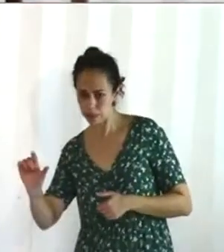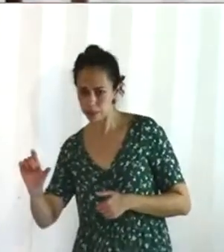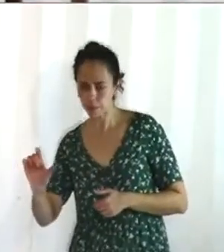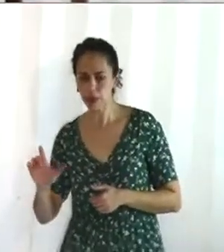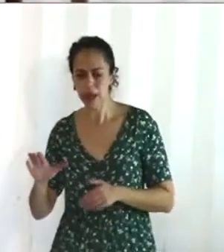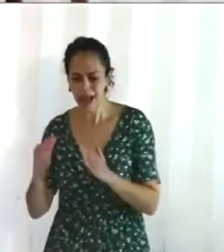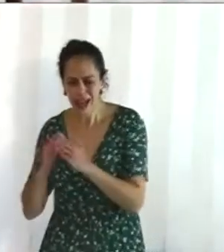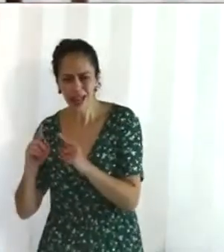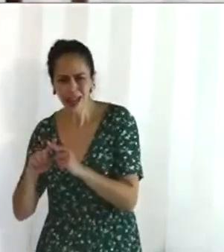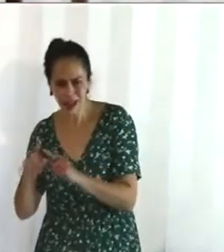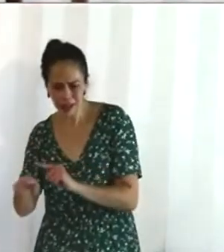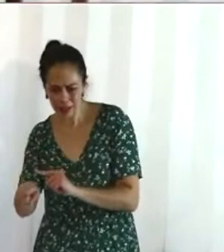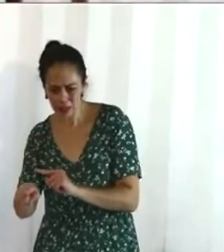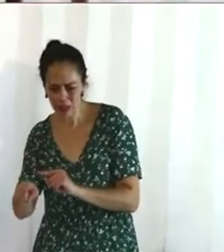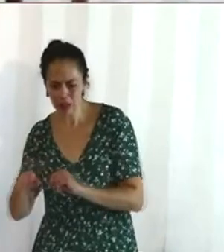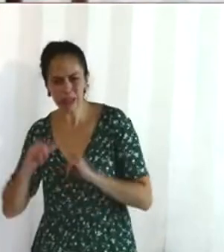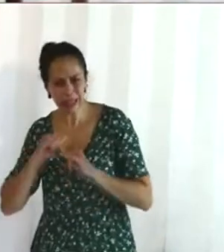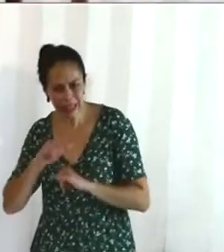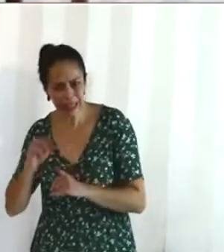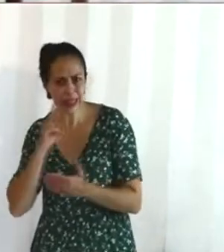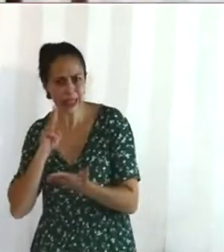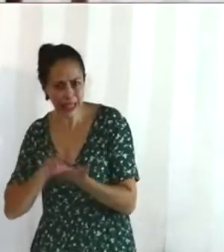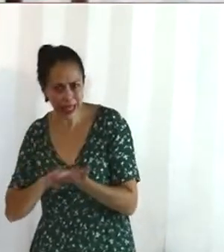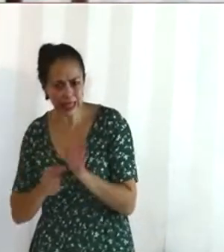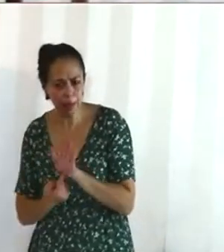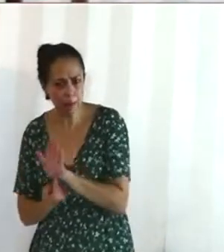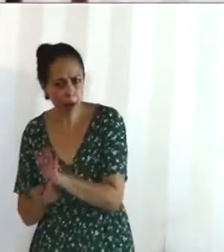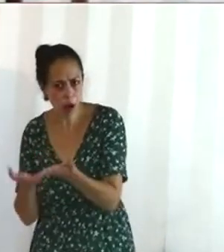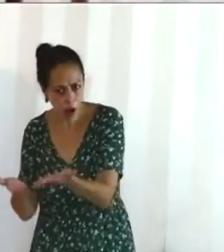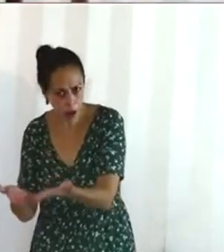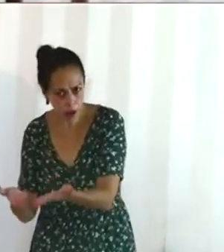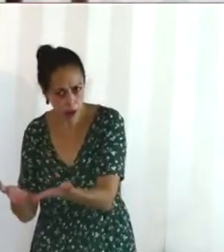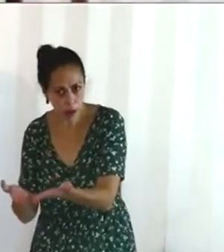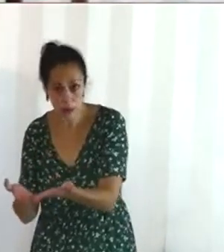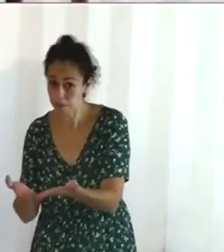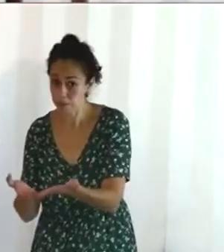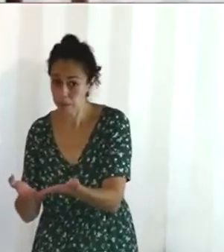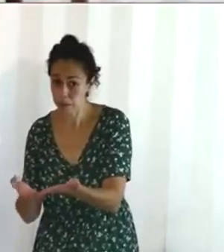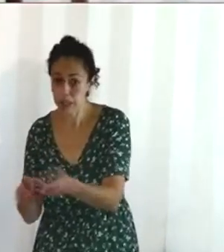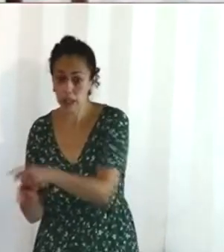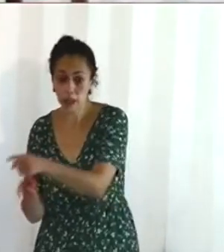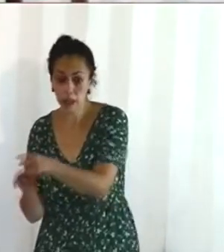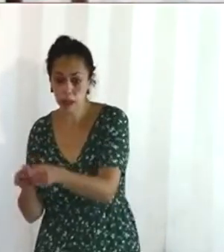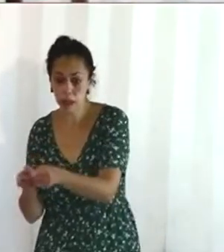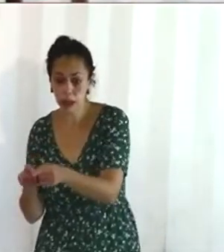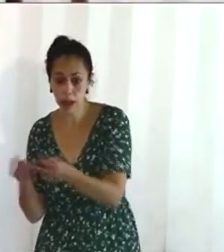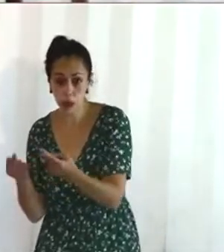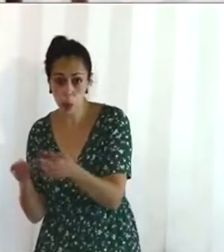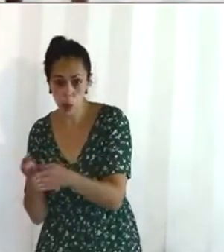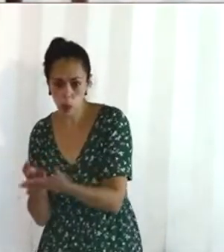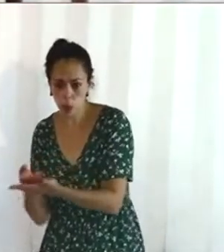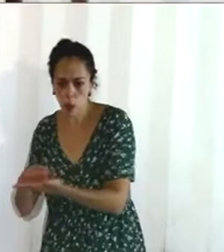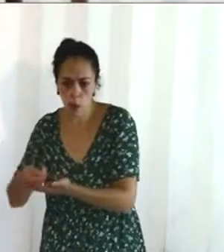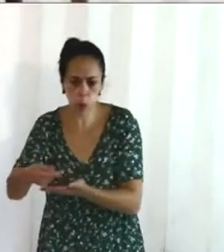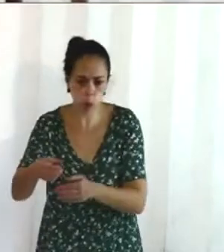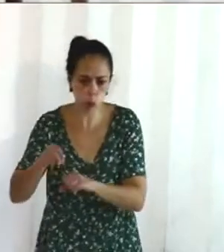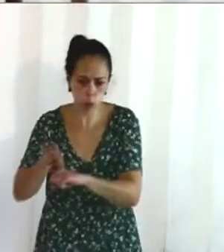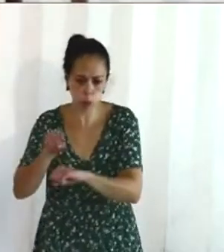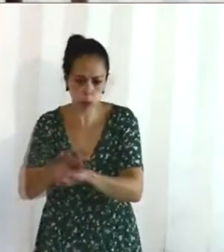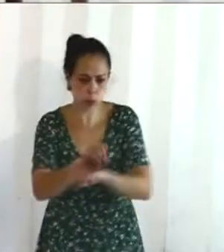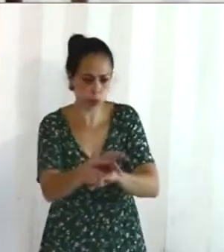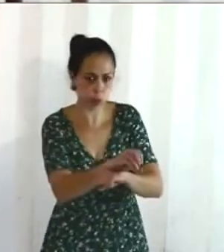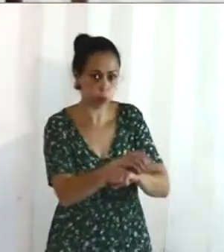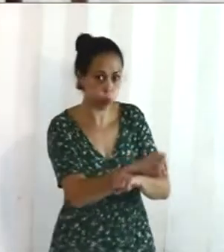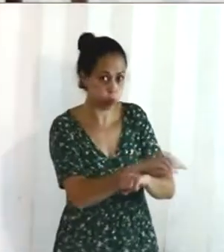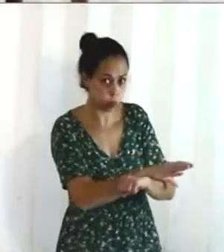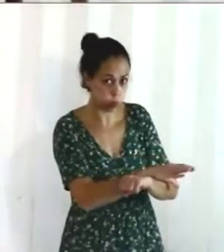outras epístolas, ele não faz uma saudação a uma igreja, ele não se apresenta, mas nós podemos saber,